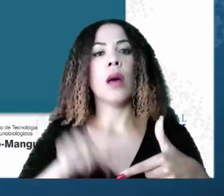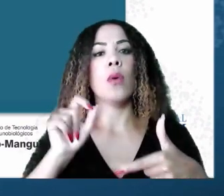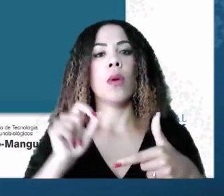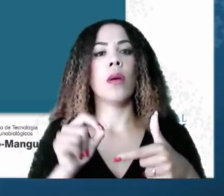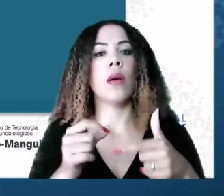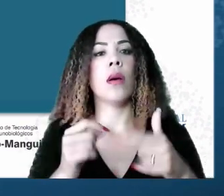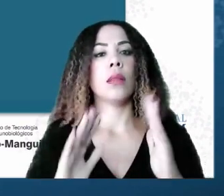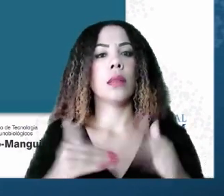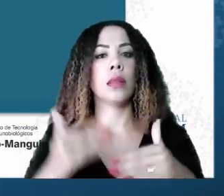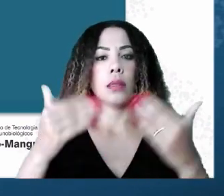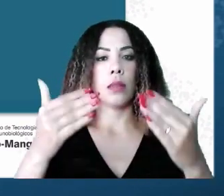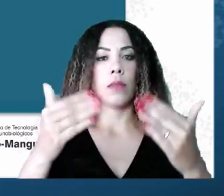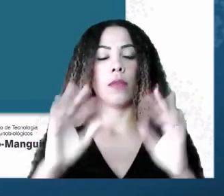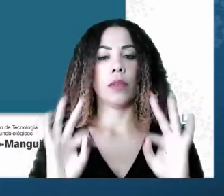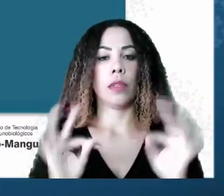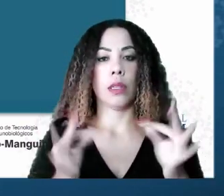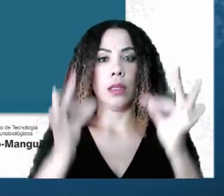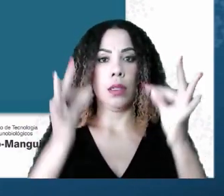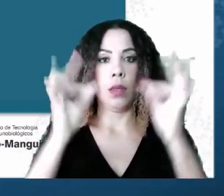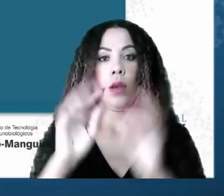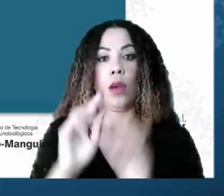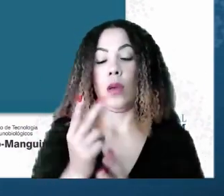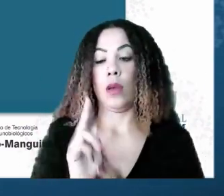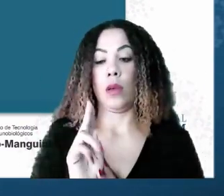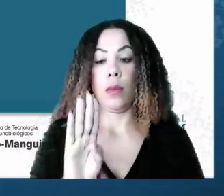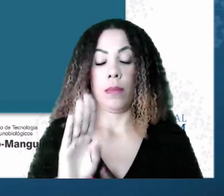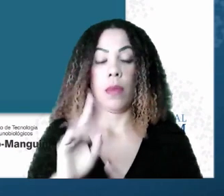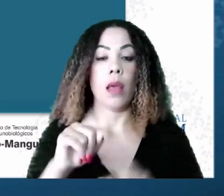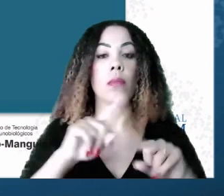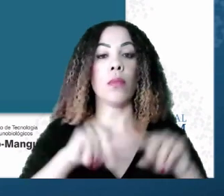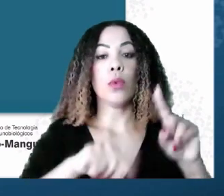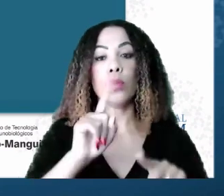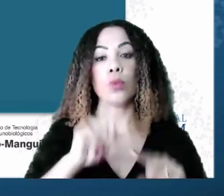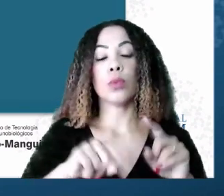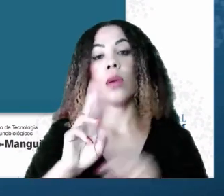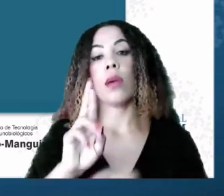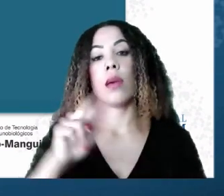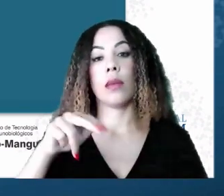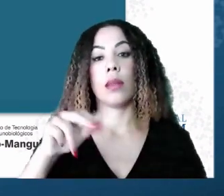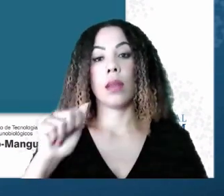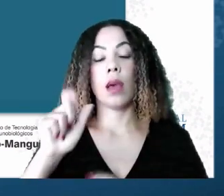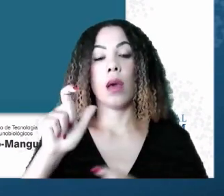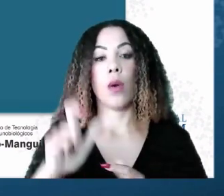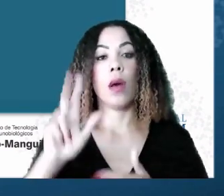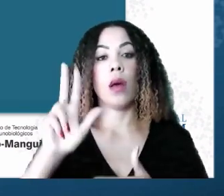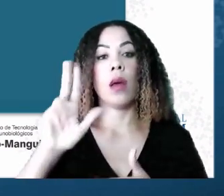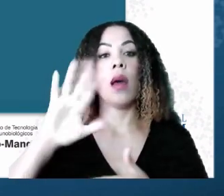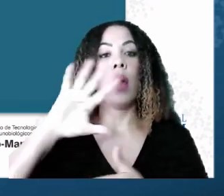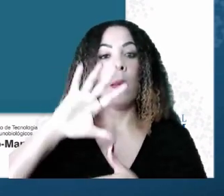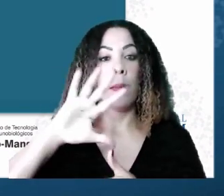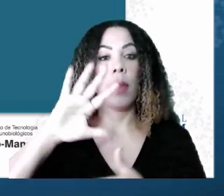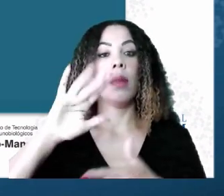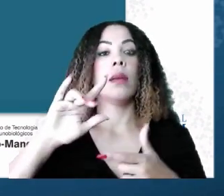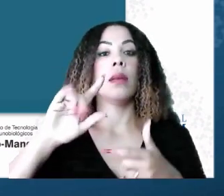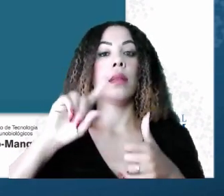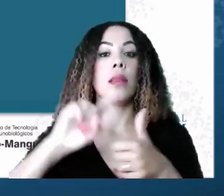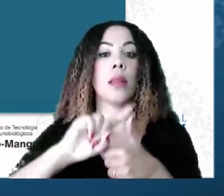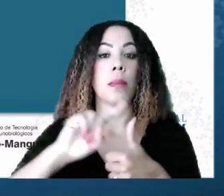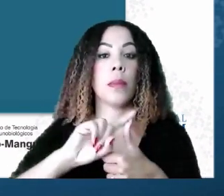desenvolvimento tecnológico de produtos RNA na América Latina. A